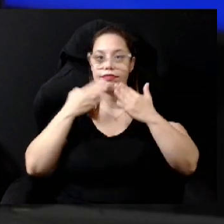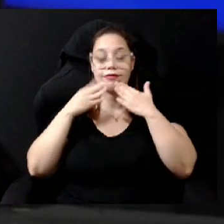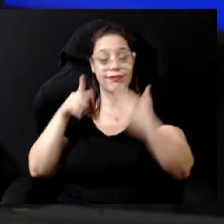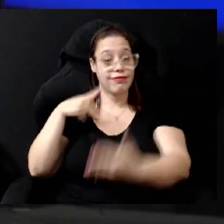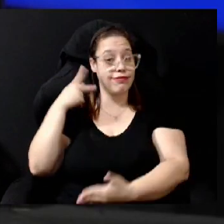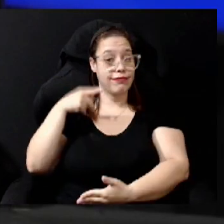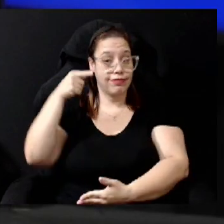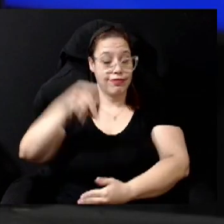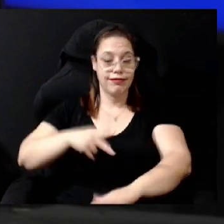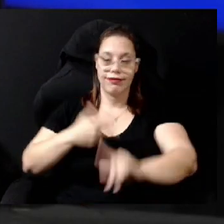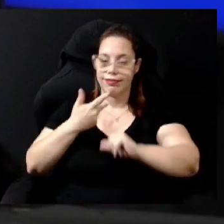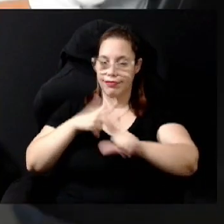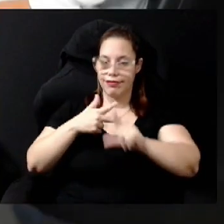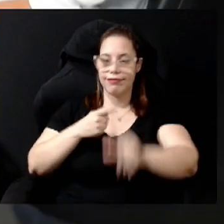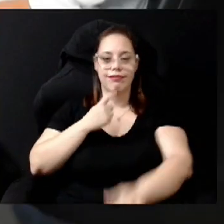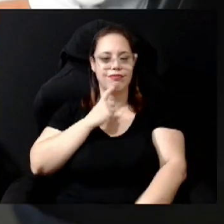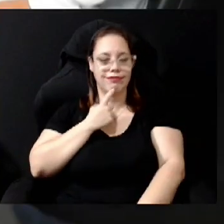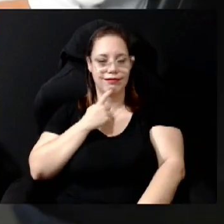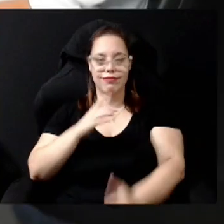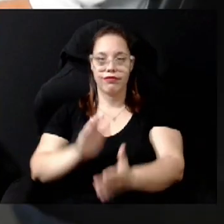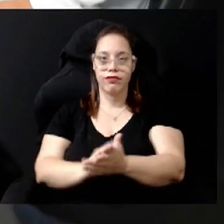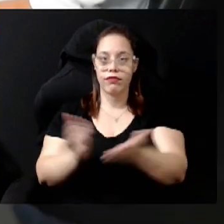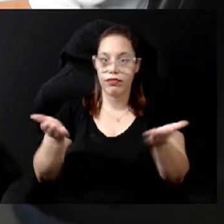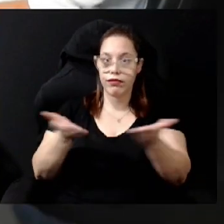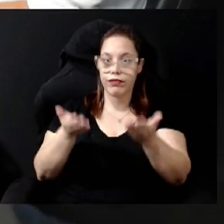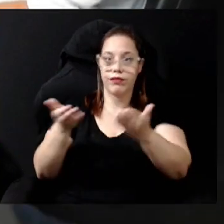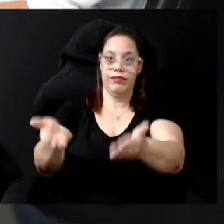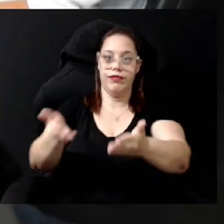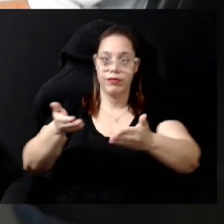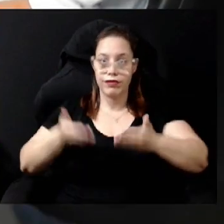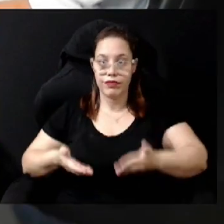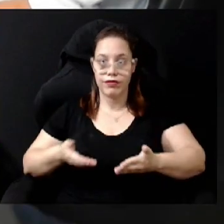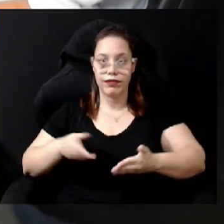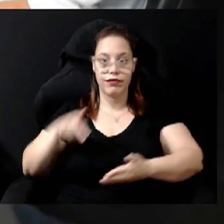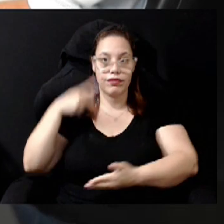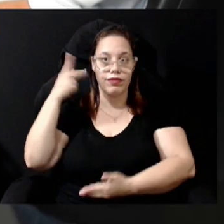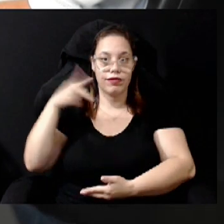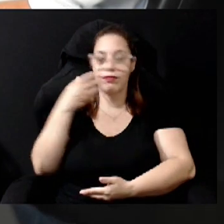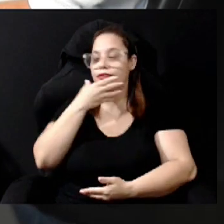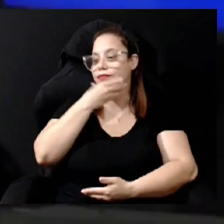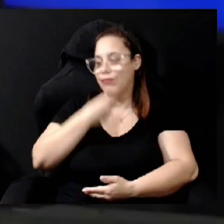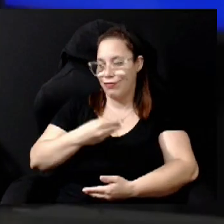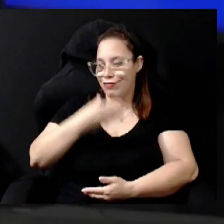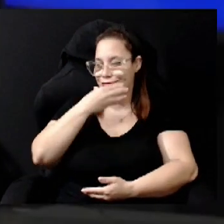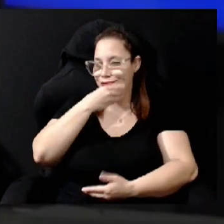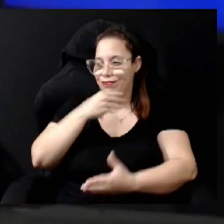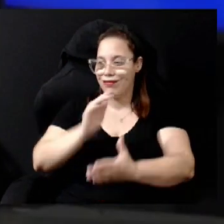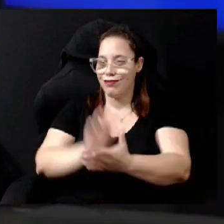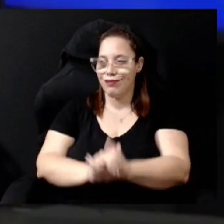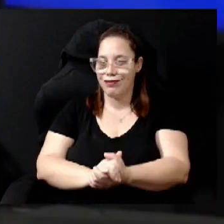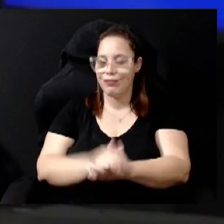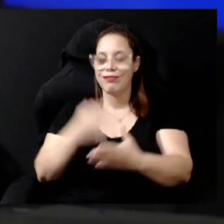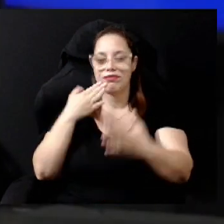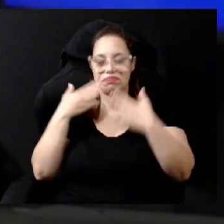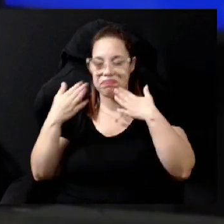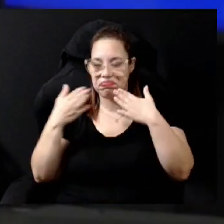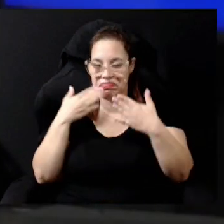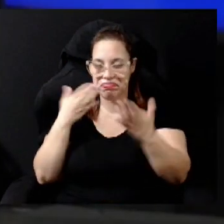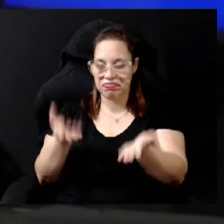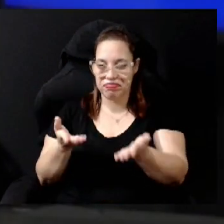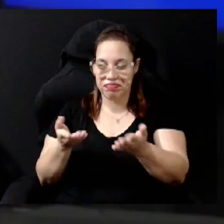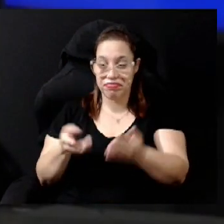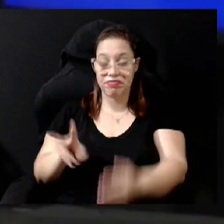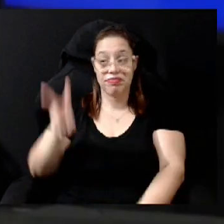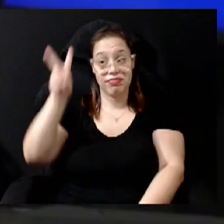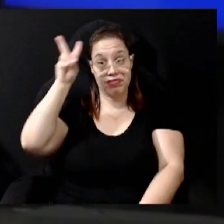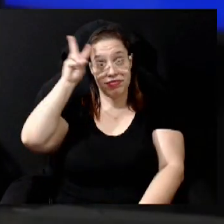Legislativo Campineiro. Hoje o nosso convidado é o vereador Carmo Luiz, ele que vai contar um pouquinho pra gente nessa segunda fase do